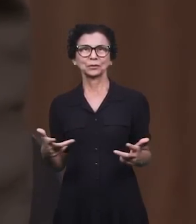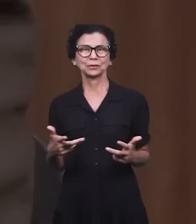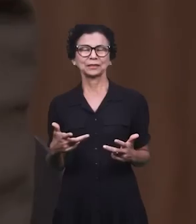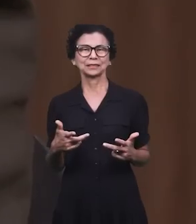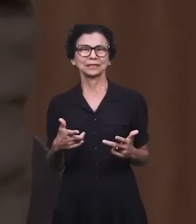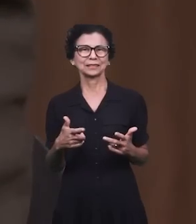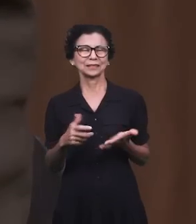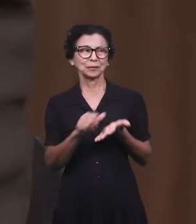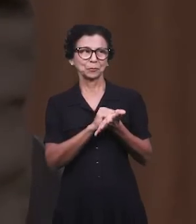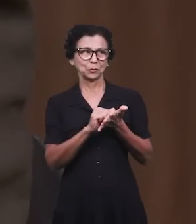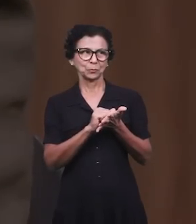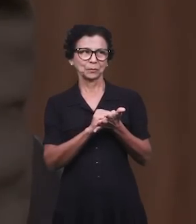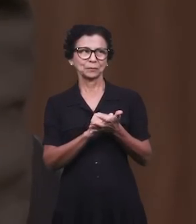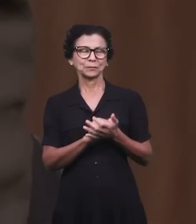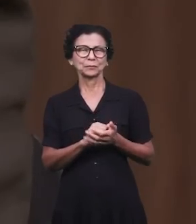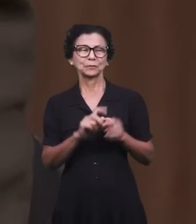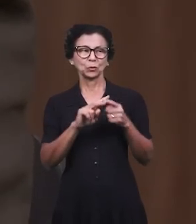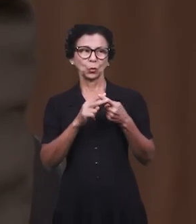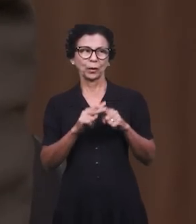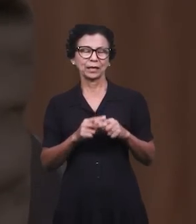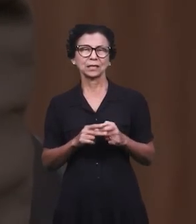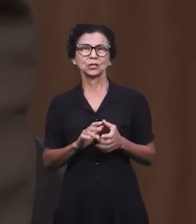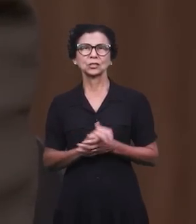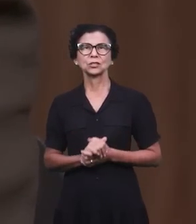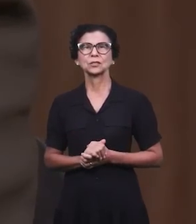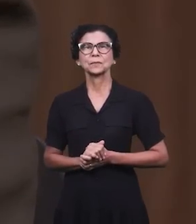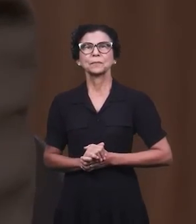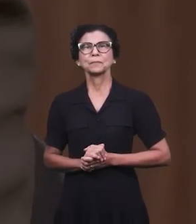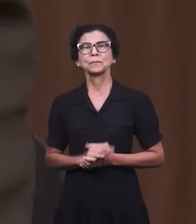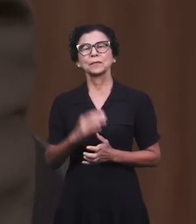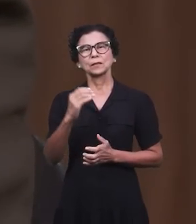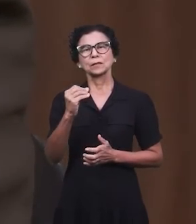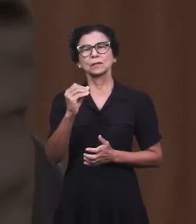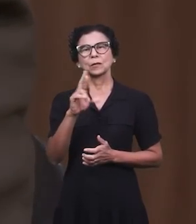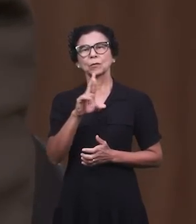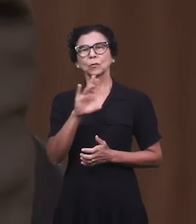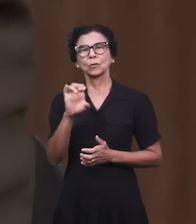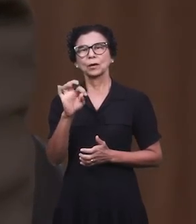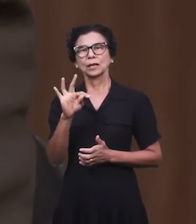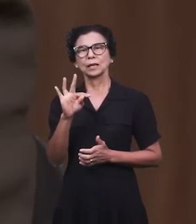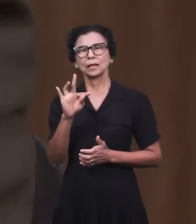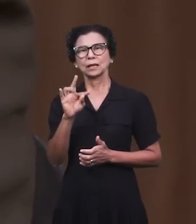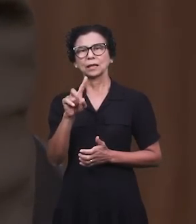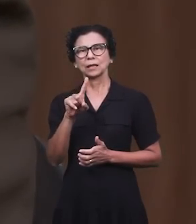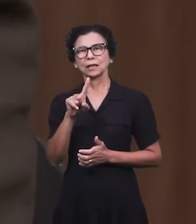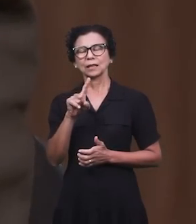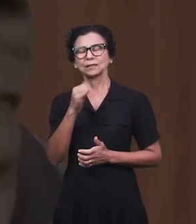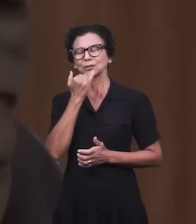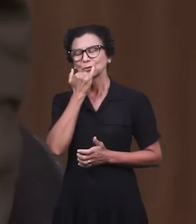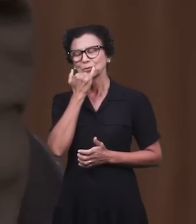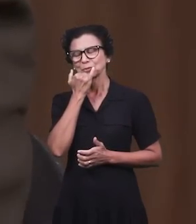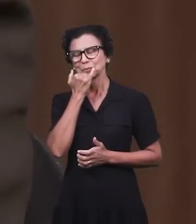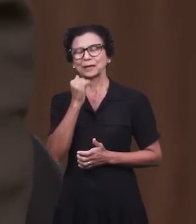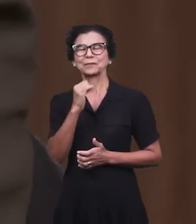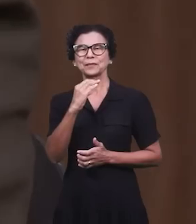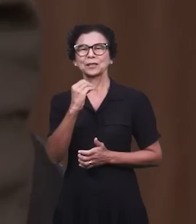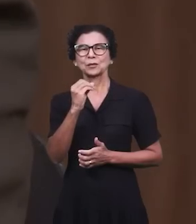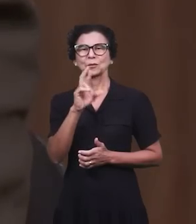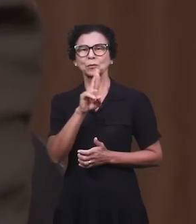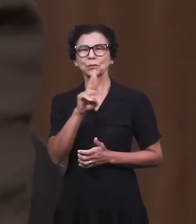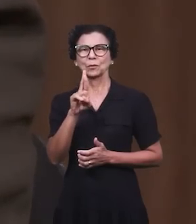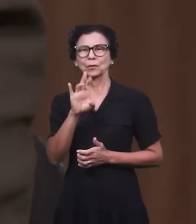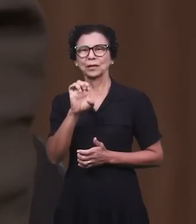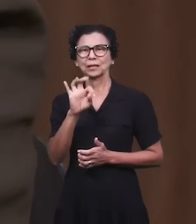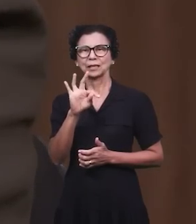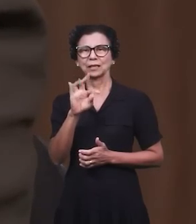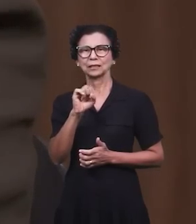Não, claro. A manutenção corretiva, o problema já aconteceu. Né? Eu vou lá corrigir. Sim, uma forma